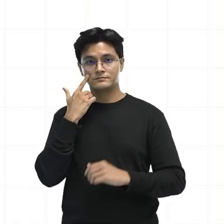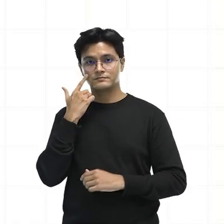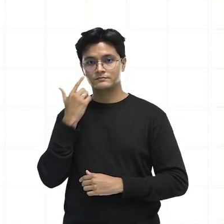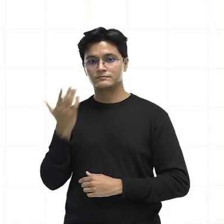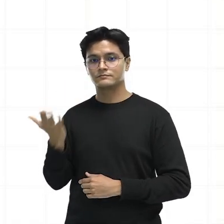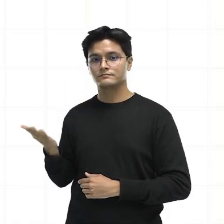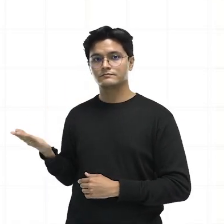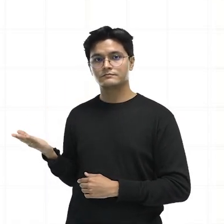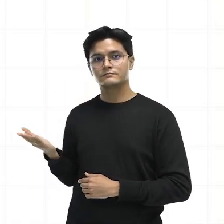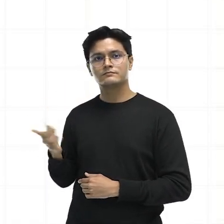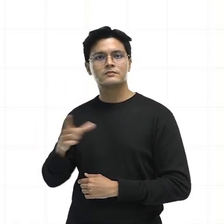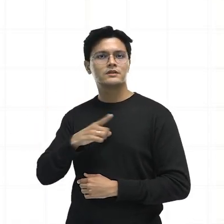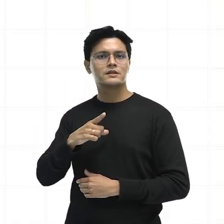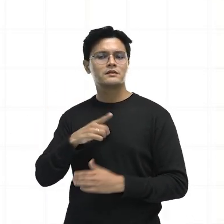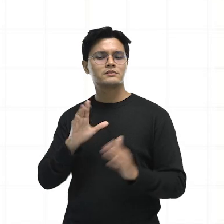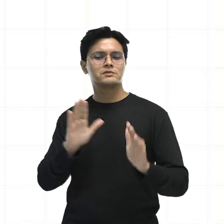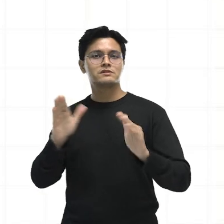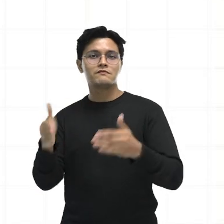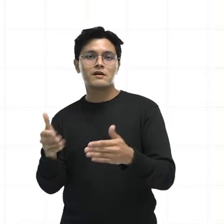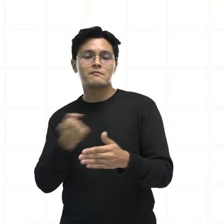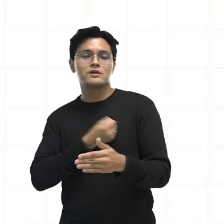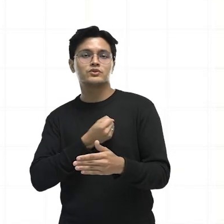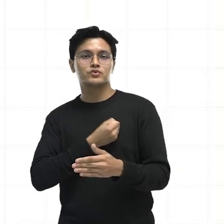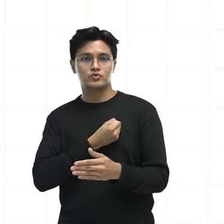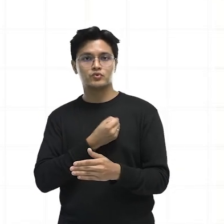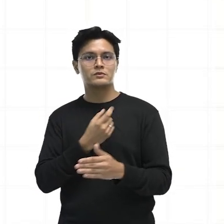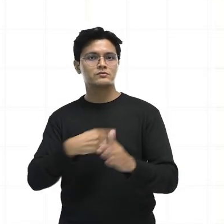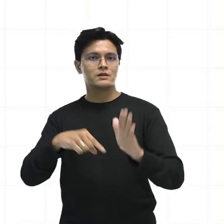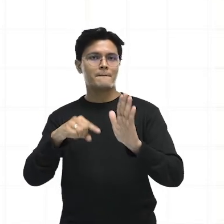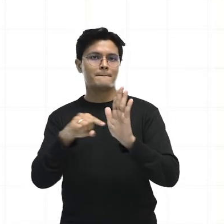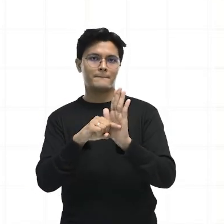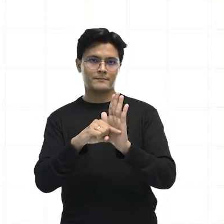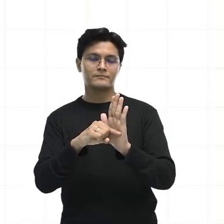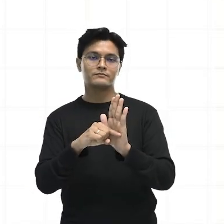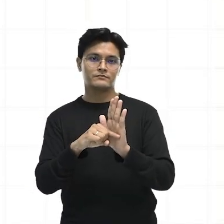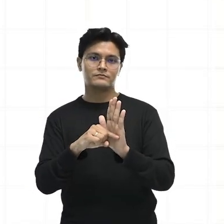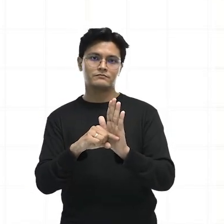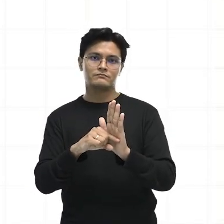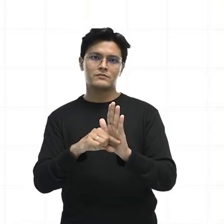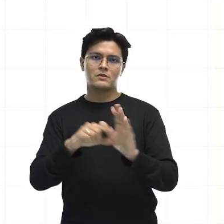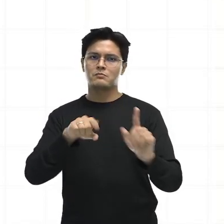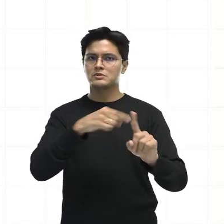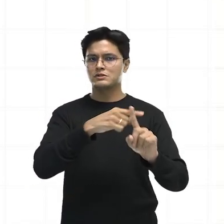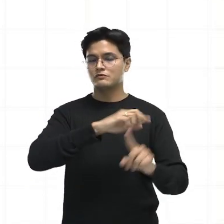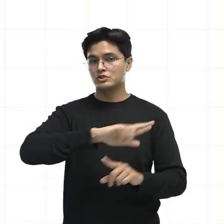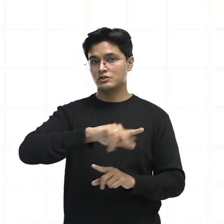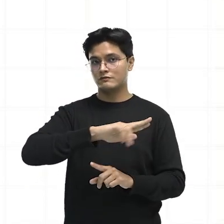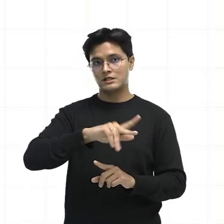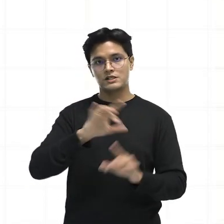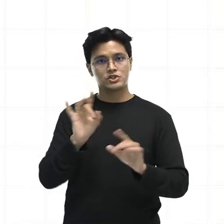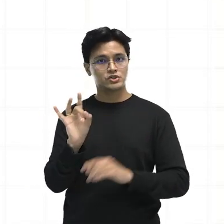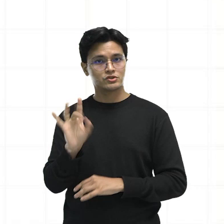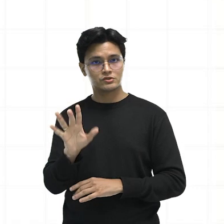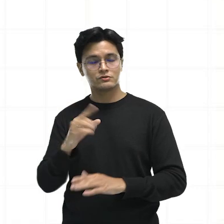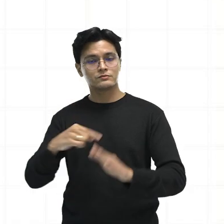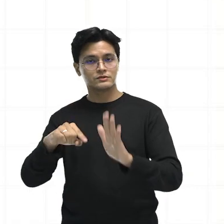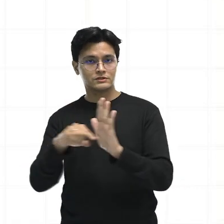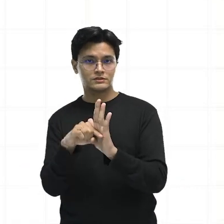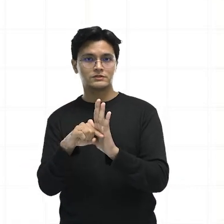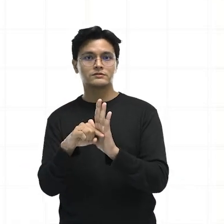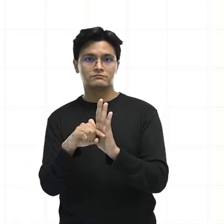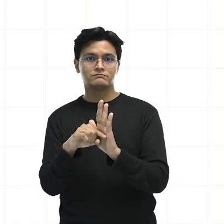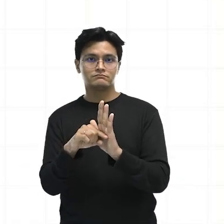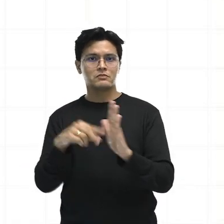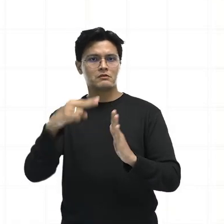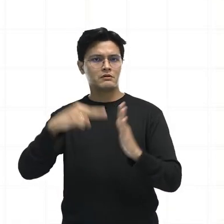eu só tenho os números não positivos. Lê-se conjunto dos números inteiros